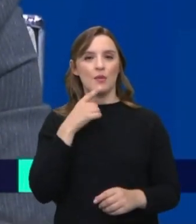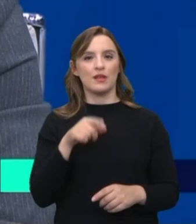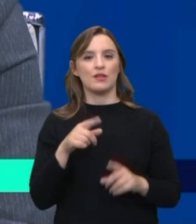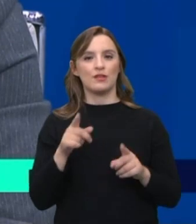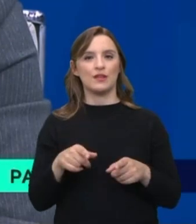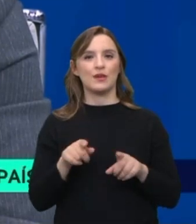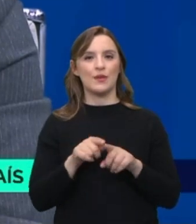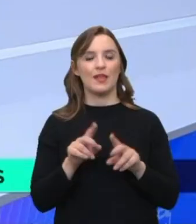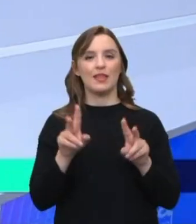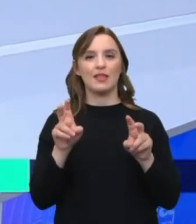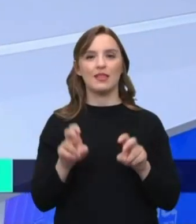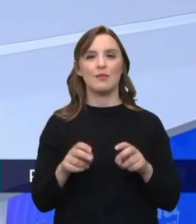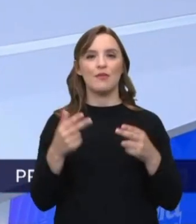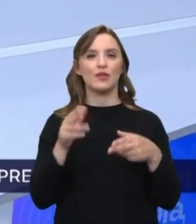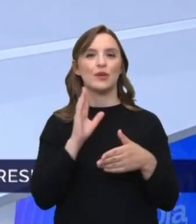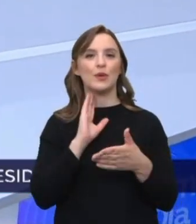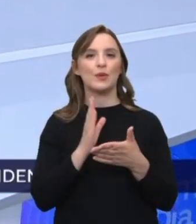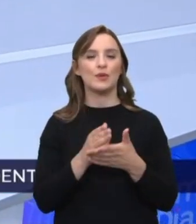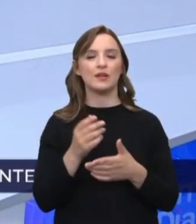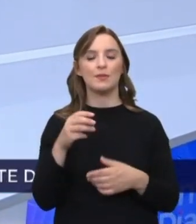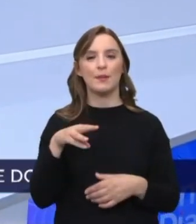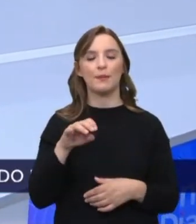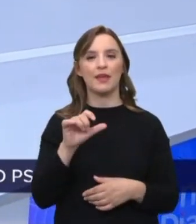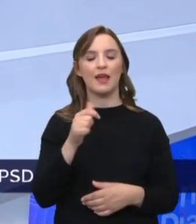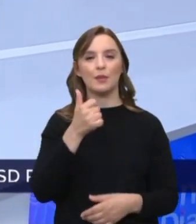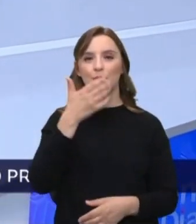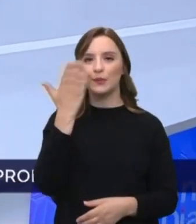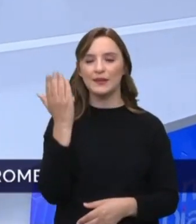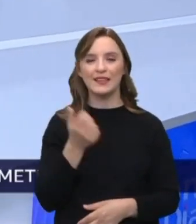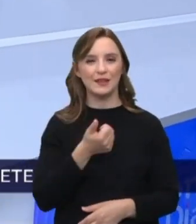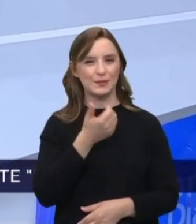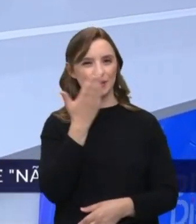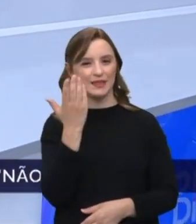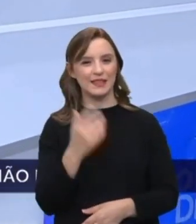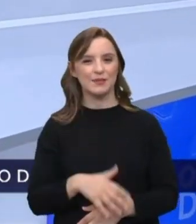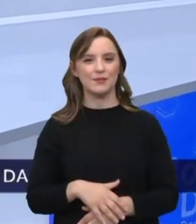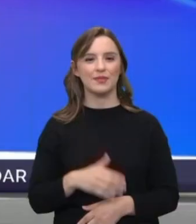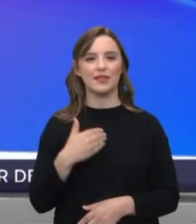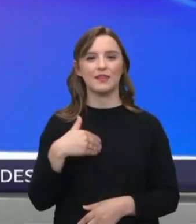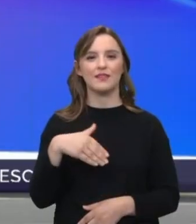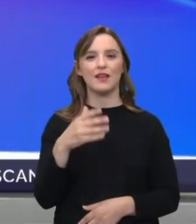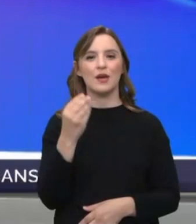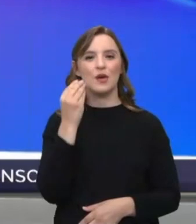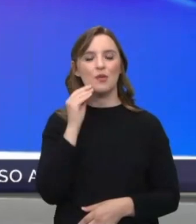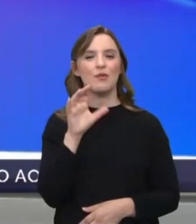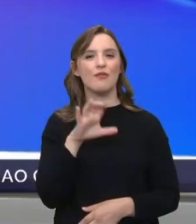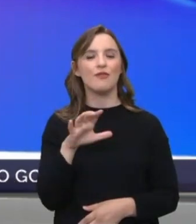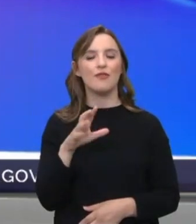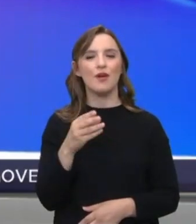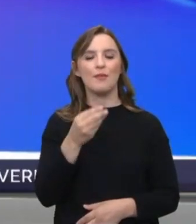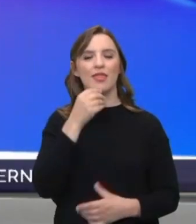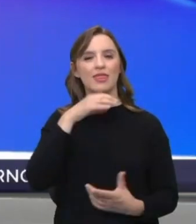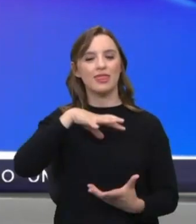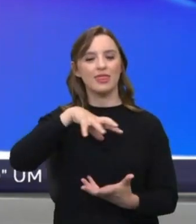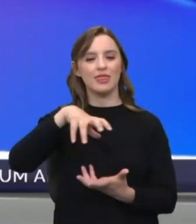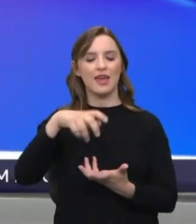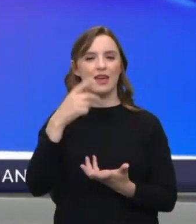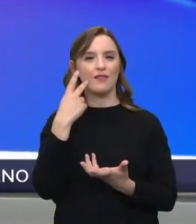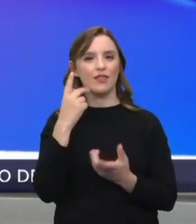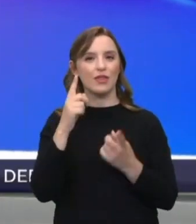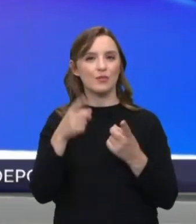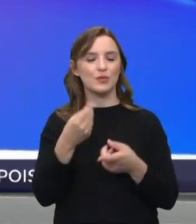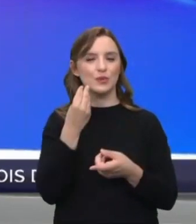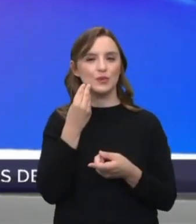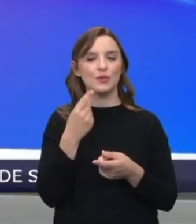rubrica A Última Fronteira. Miguel, muito bom dia. Bom dia, Cristina. Vamos à origem da vida na Terra. Uma equipa